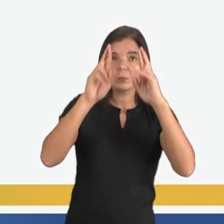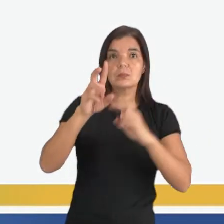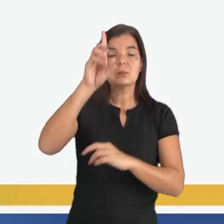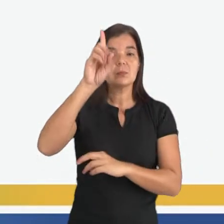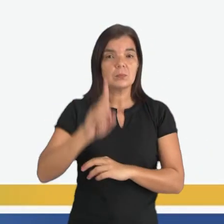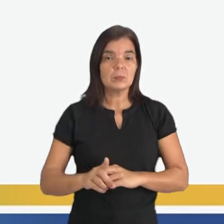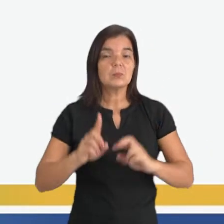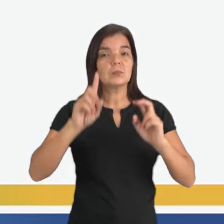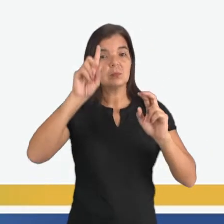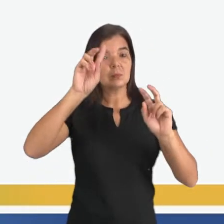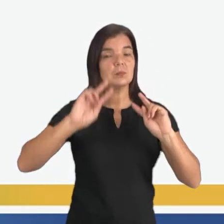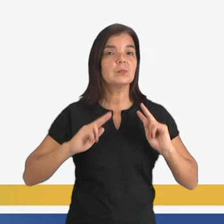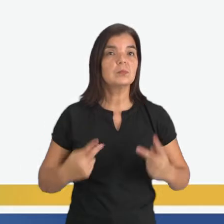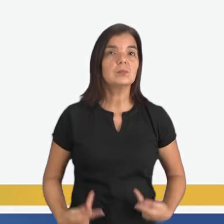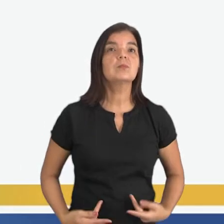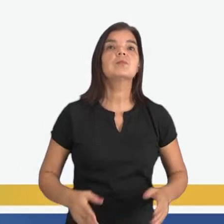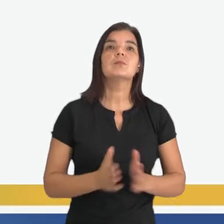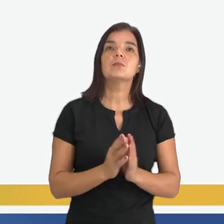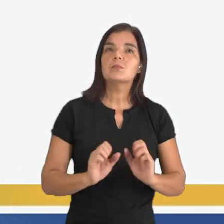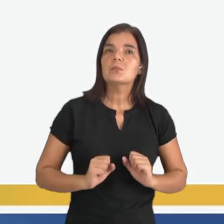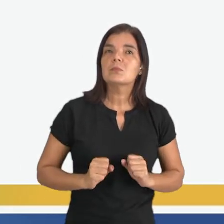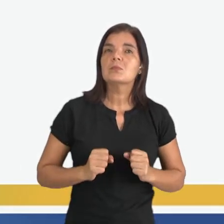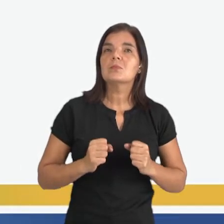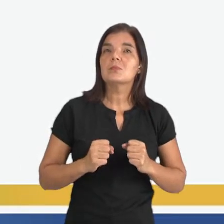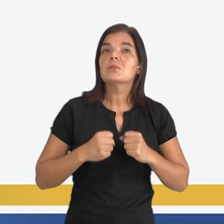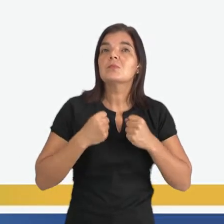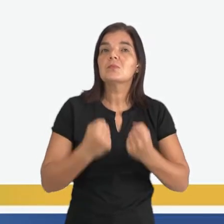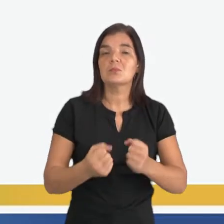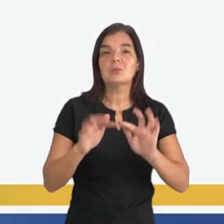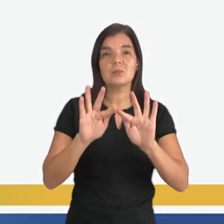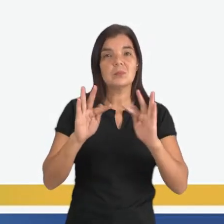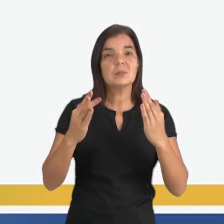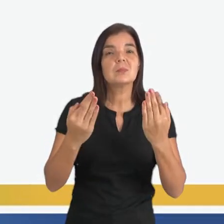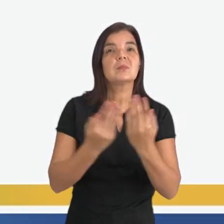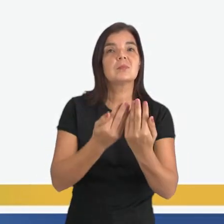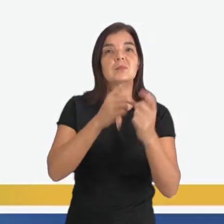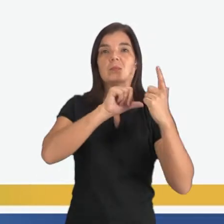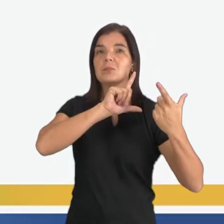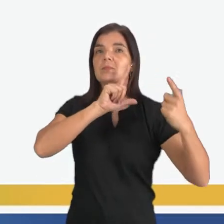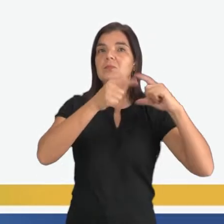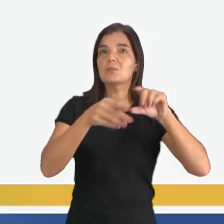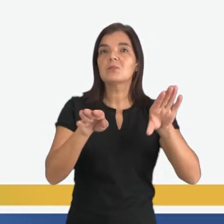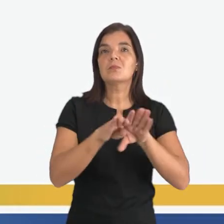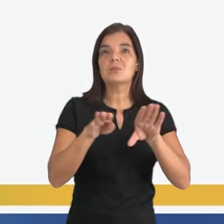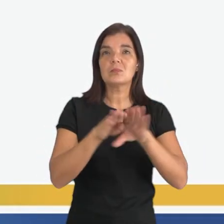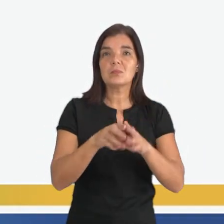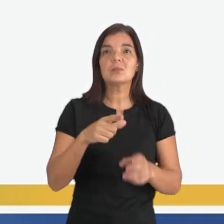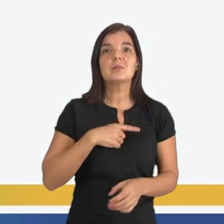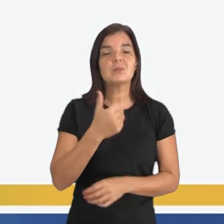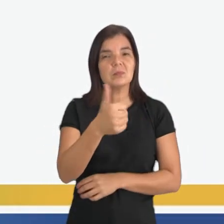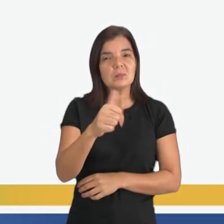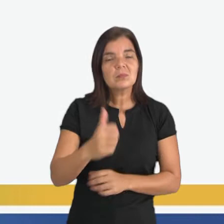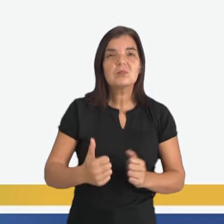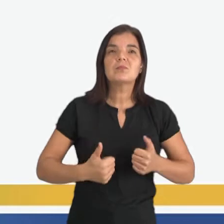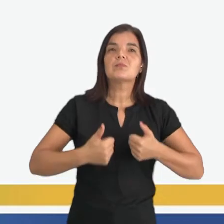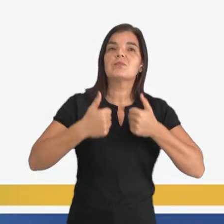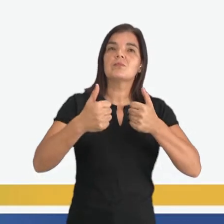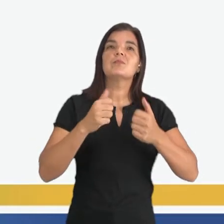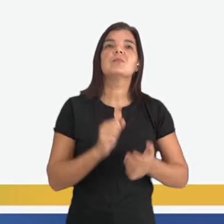direitos humanos, no esforço das tradições familiares, devem buscar